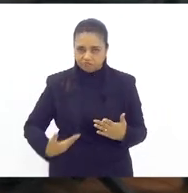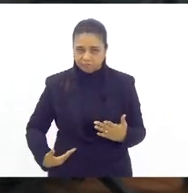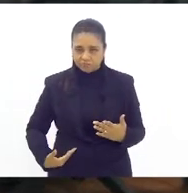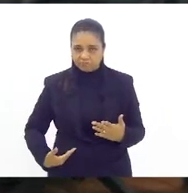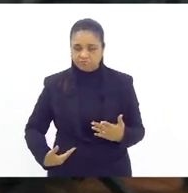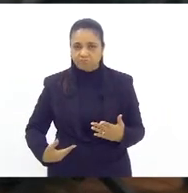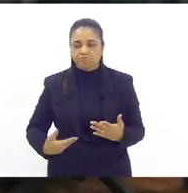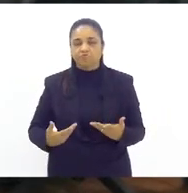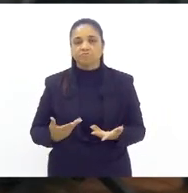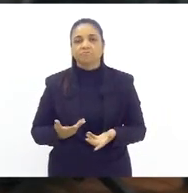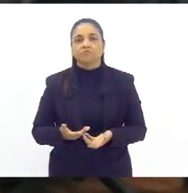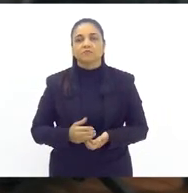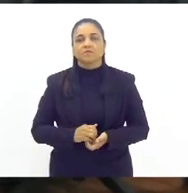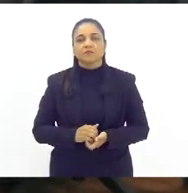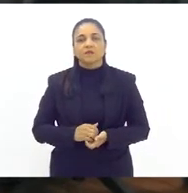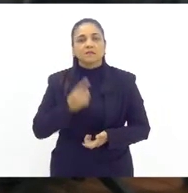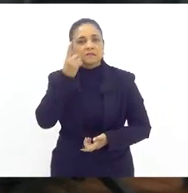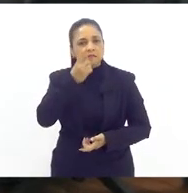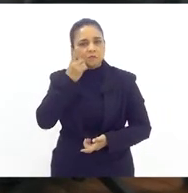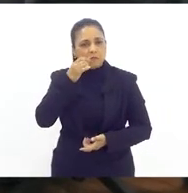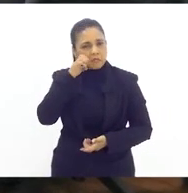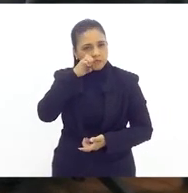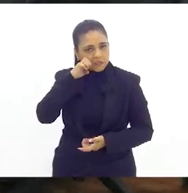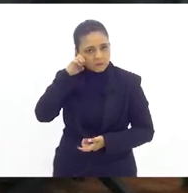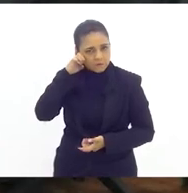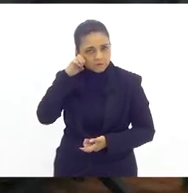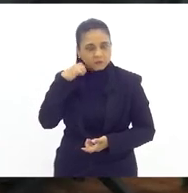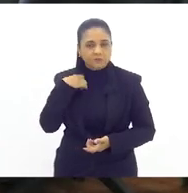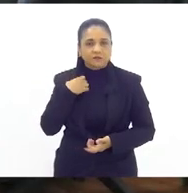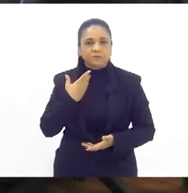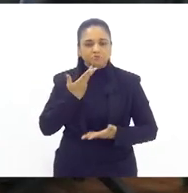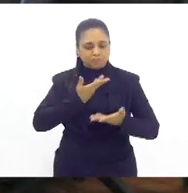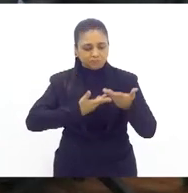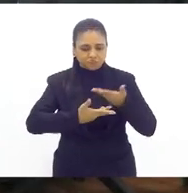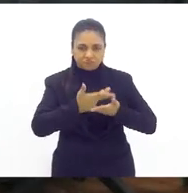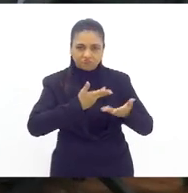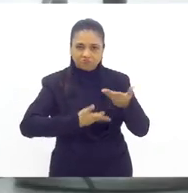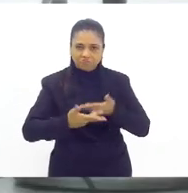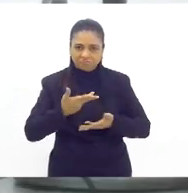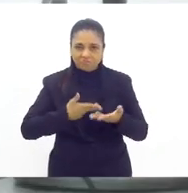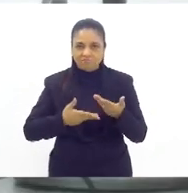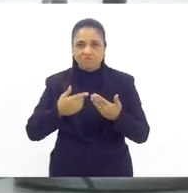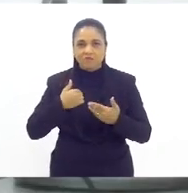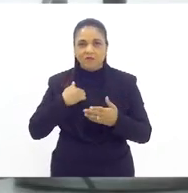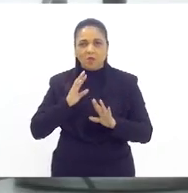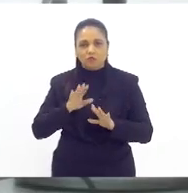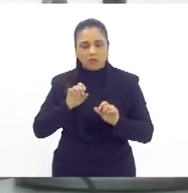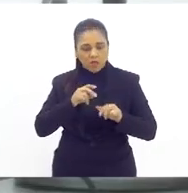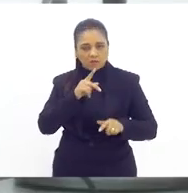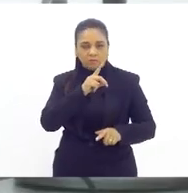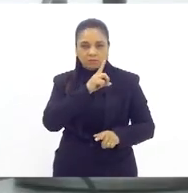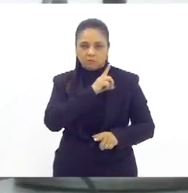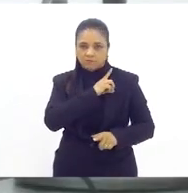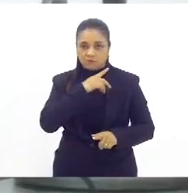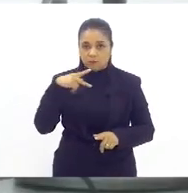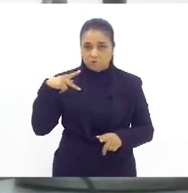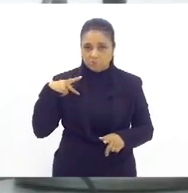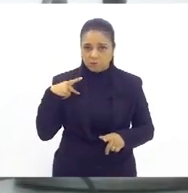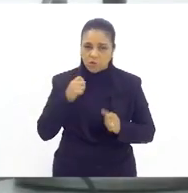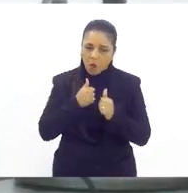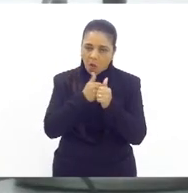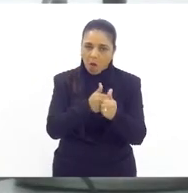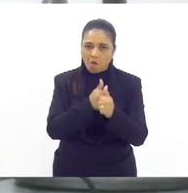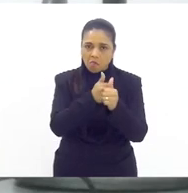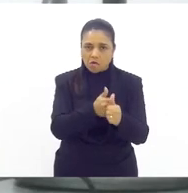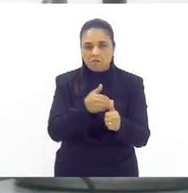vossa excelência deputada Érica eu a gente já na Defensoria Pública acompanha a questão da